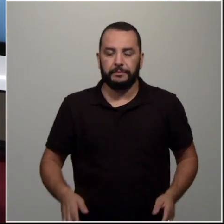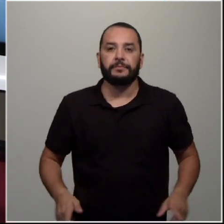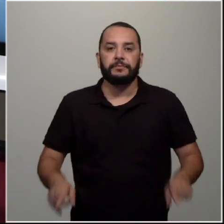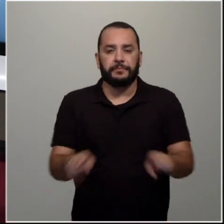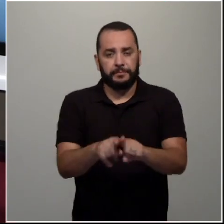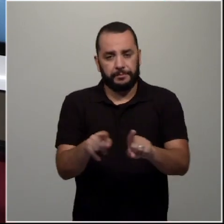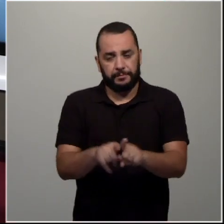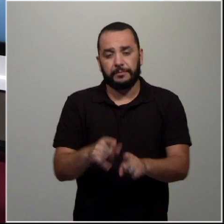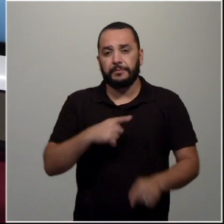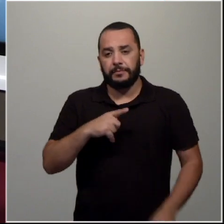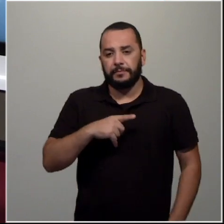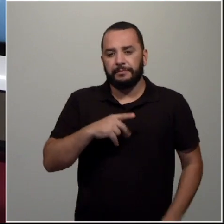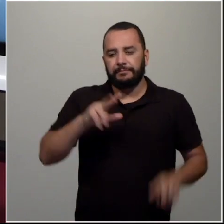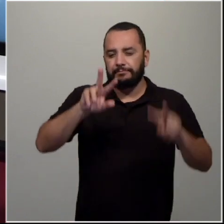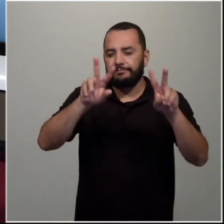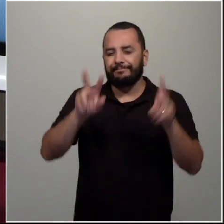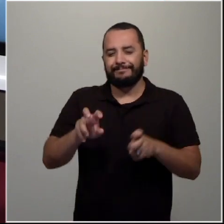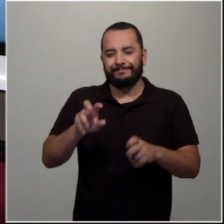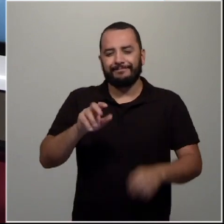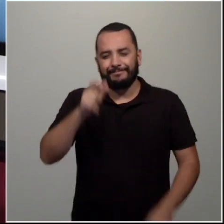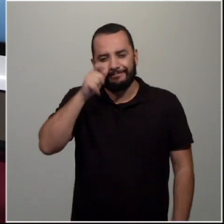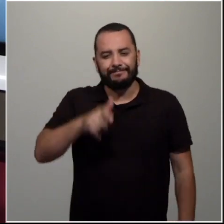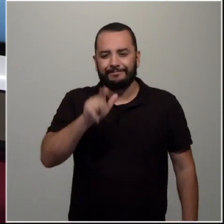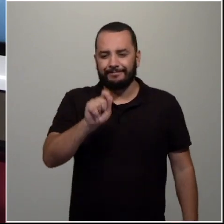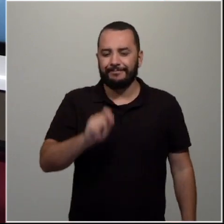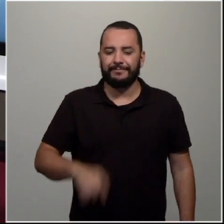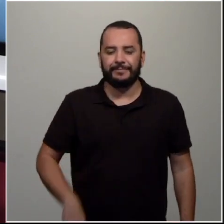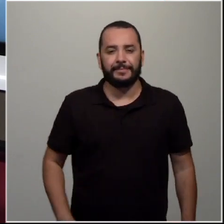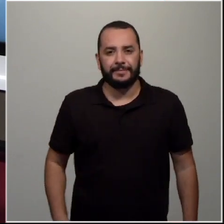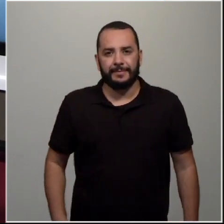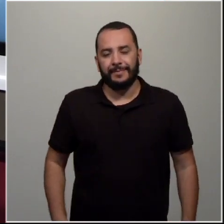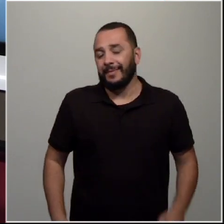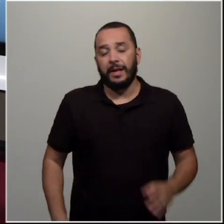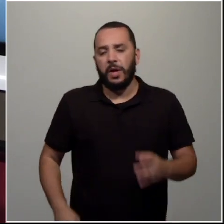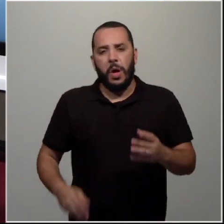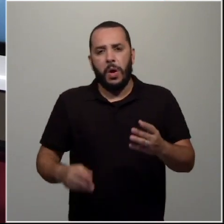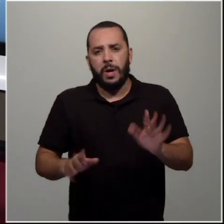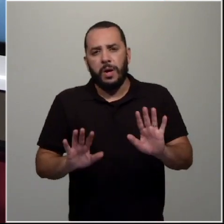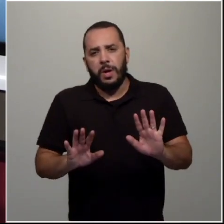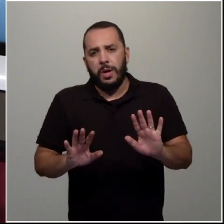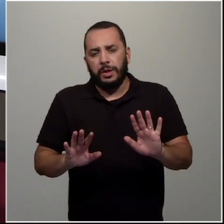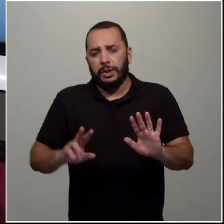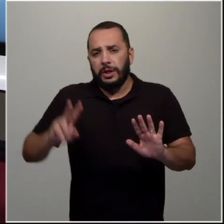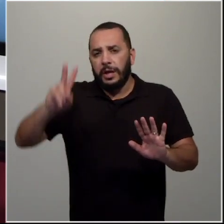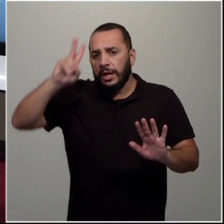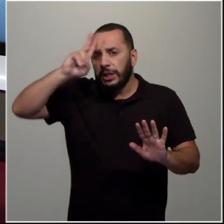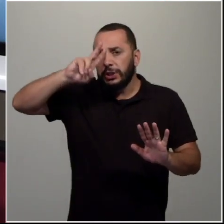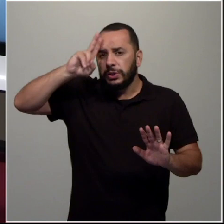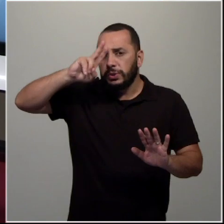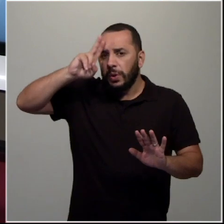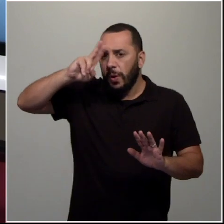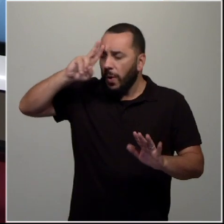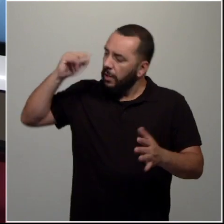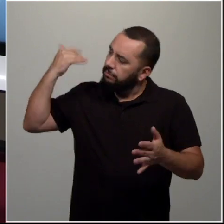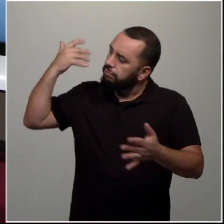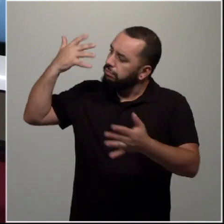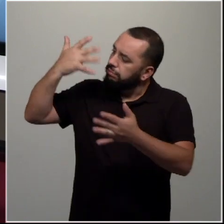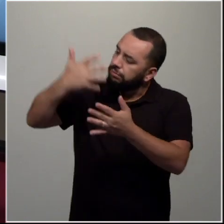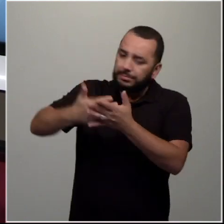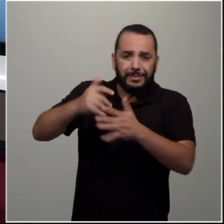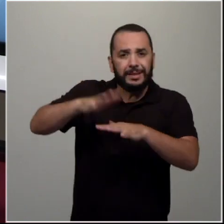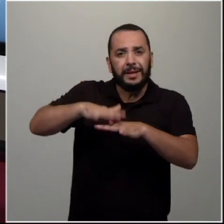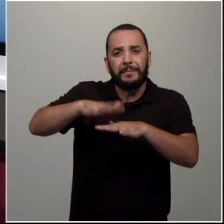uma uma questão também bastante interessante que assim olha como é que eu vou usar a história da da matemática em sala de